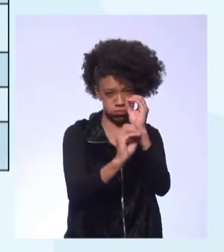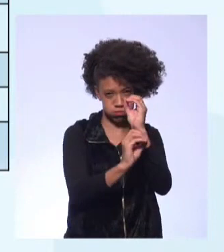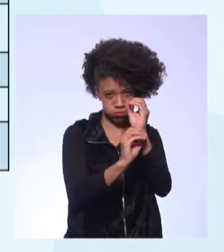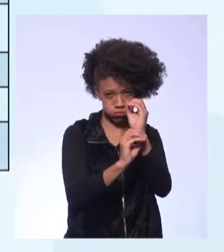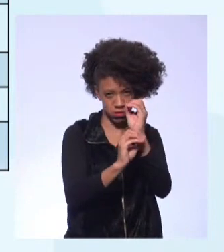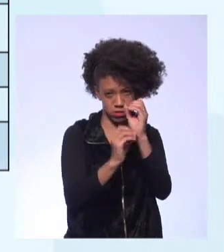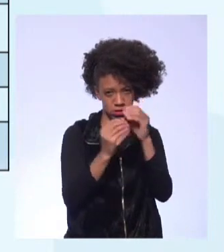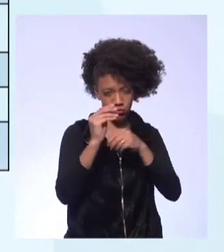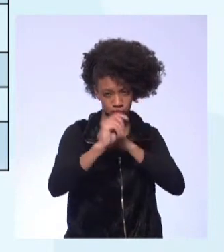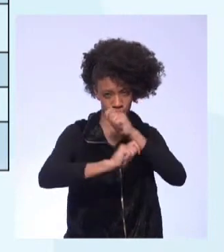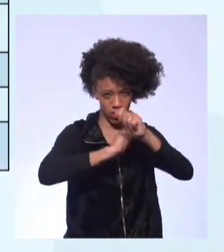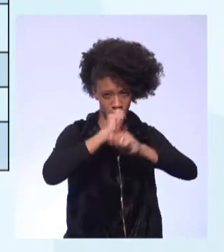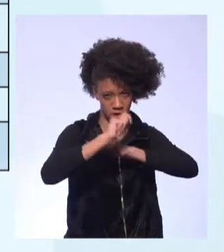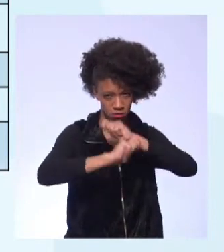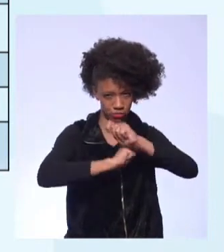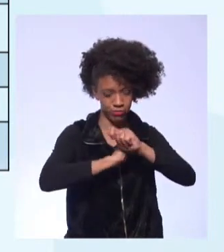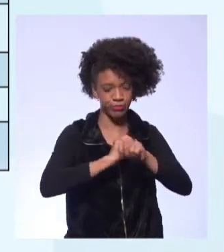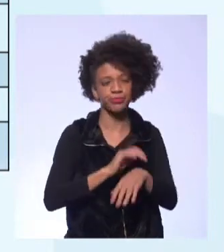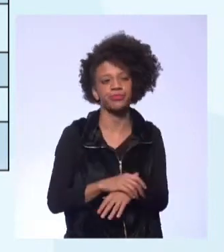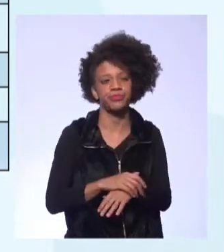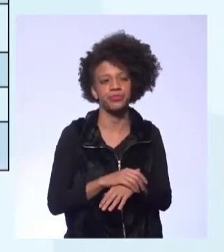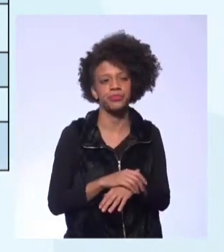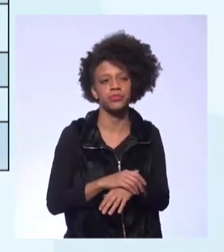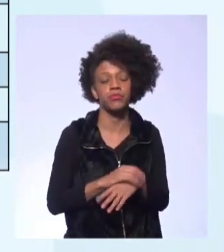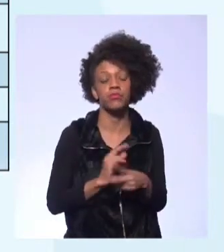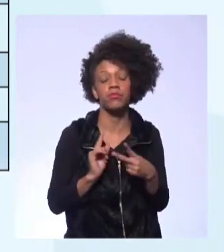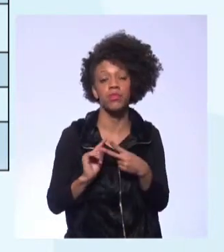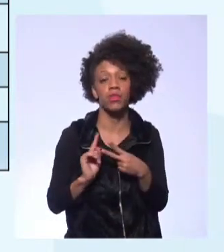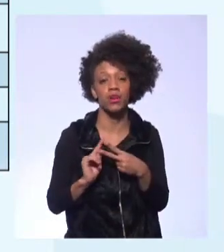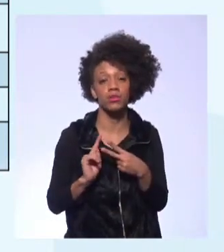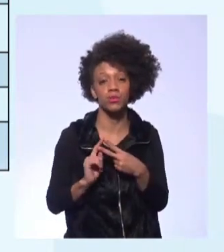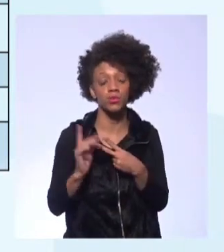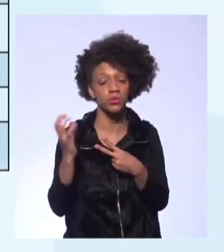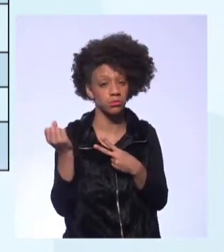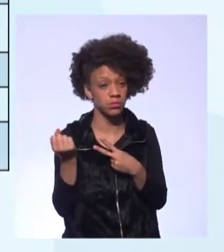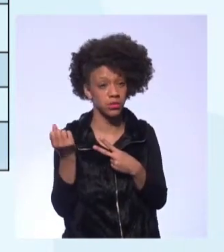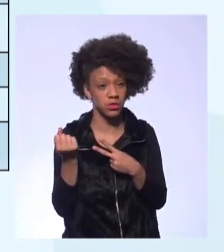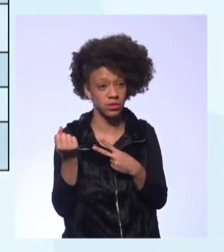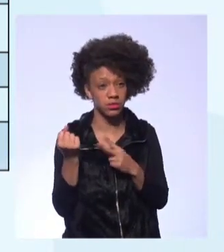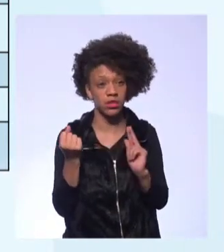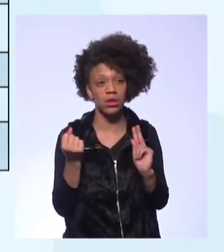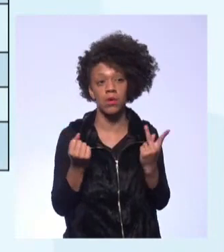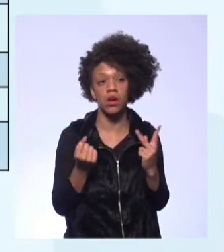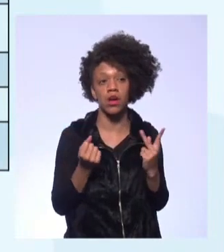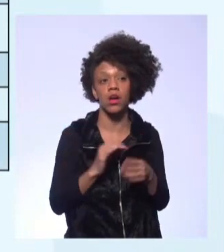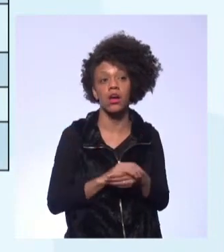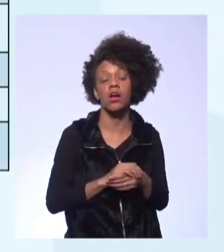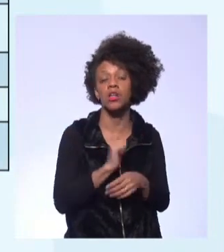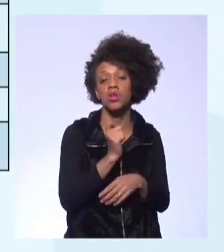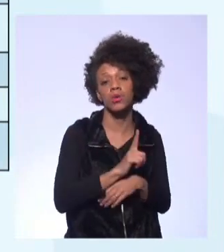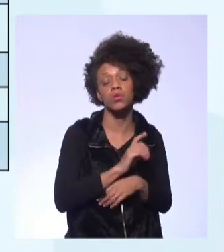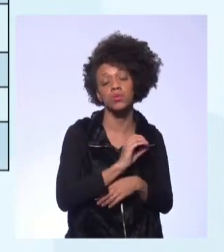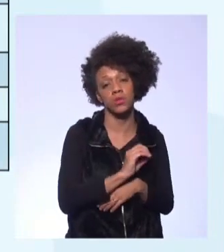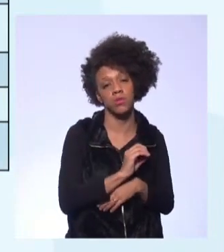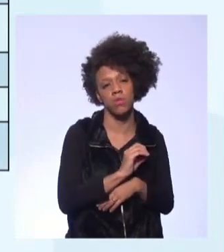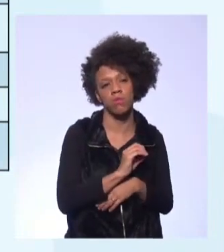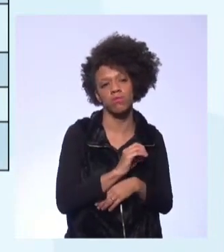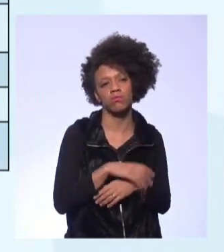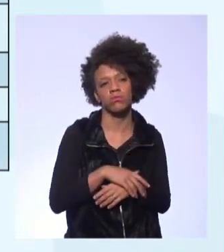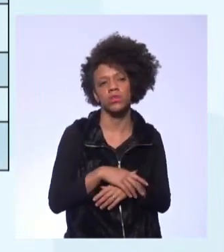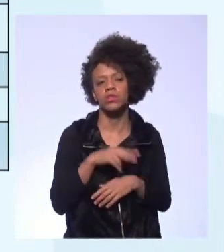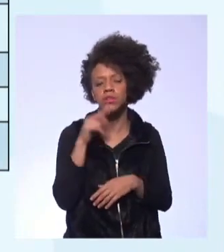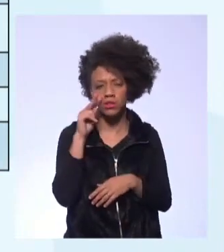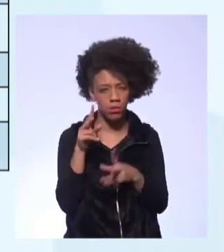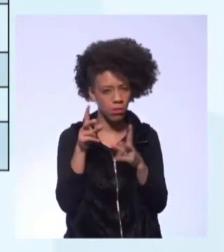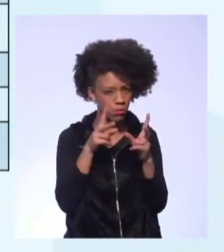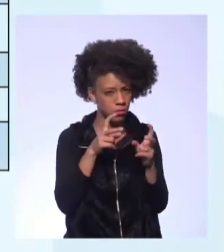átomos, conforme a nossa legenda. Eu tenho 2 transparentes, que é o H, e um azulzinho, que é o O. No caso ali, a gente consegue